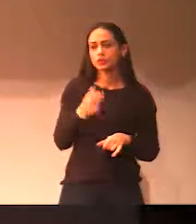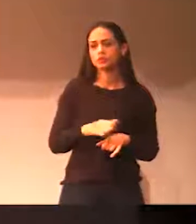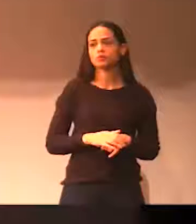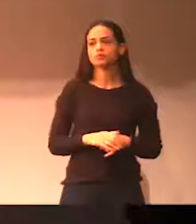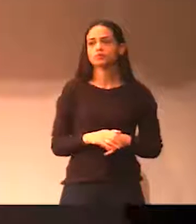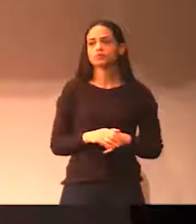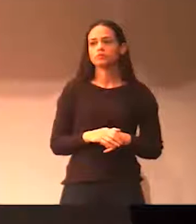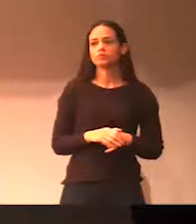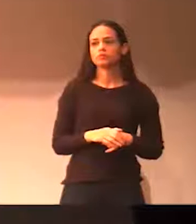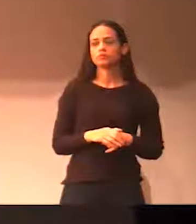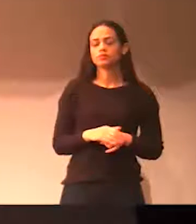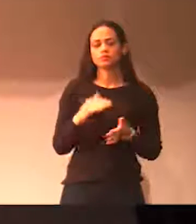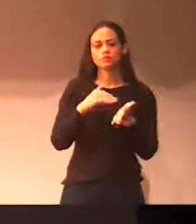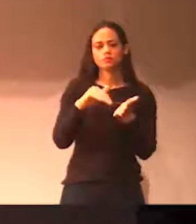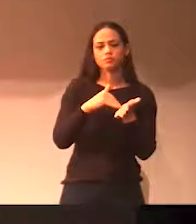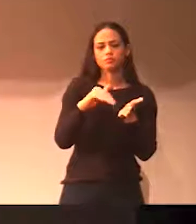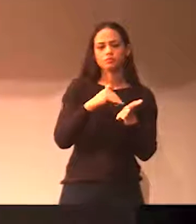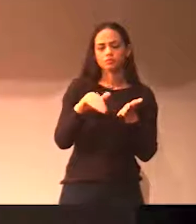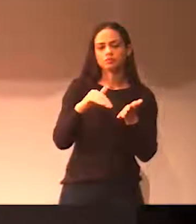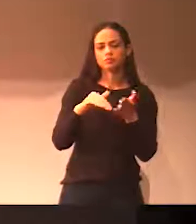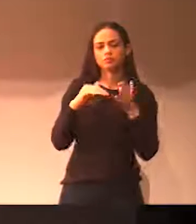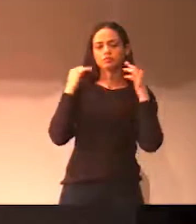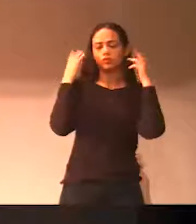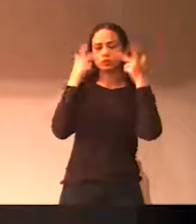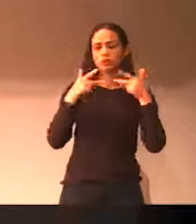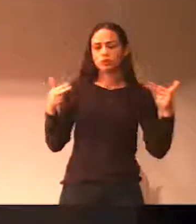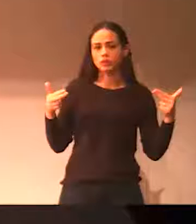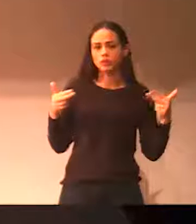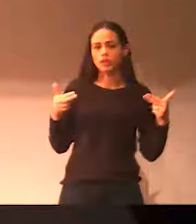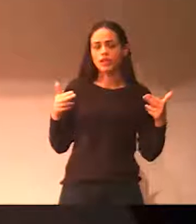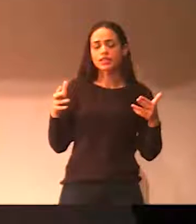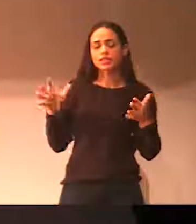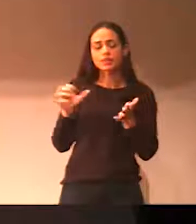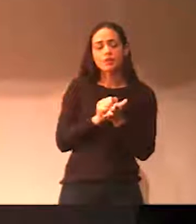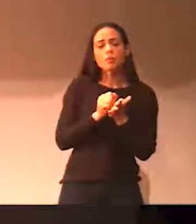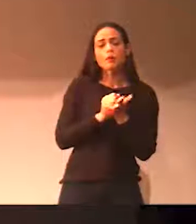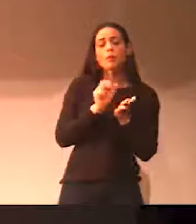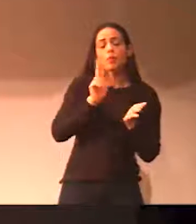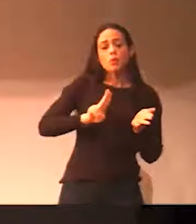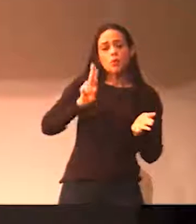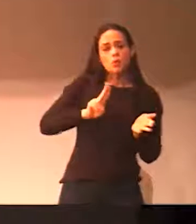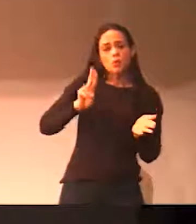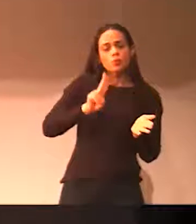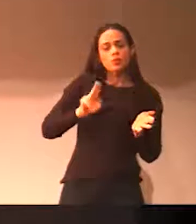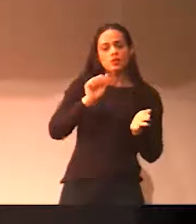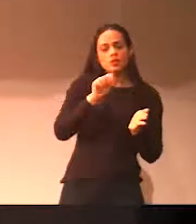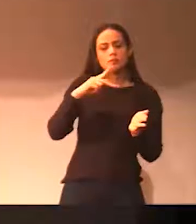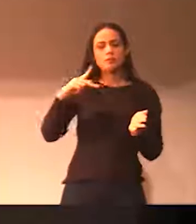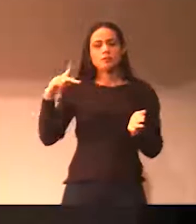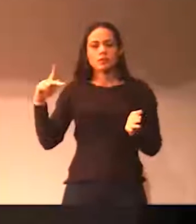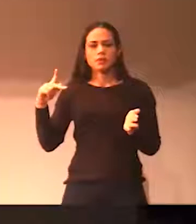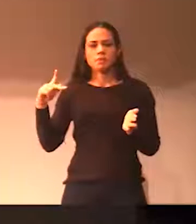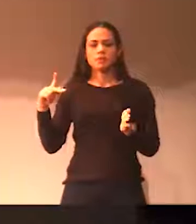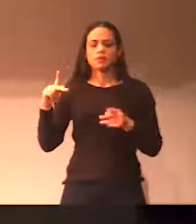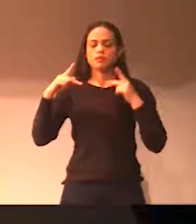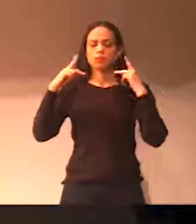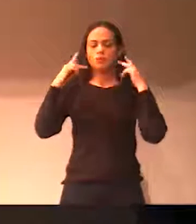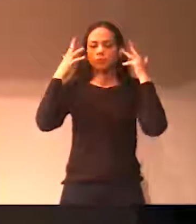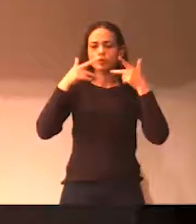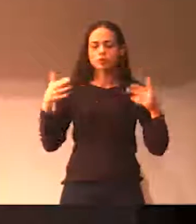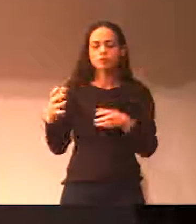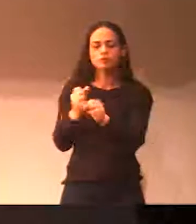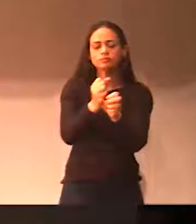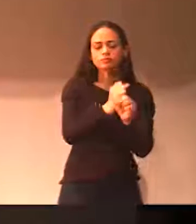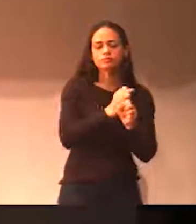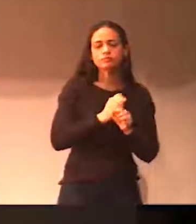usar com o IBGE. E aqui nós não tivemos isso desenvolvido ainda, porque a causa animal, né? Besteira. Então, o